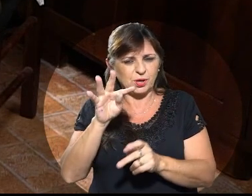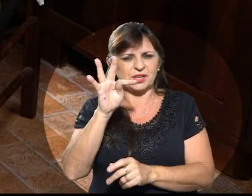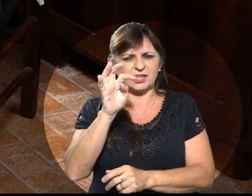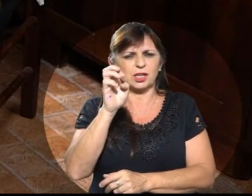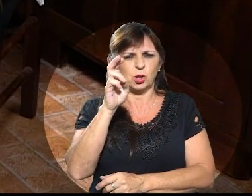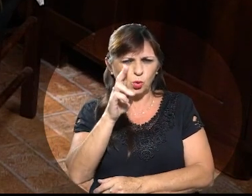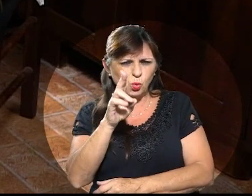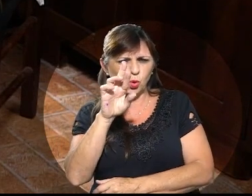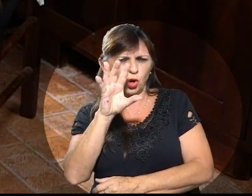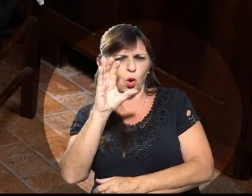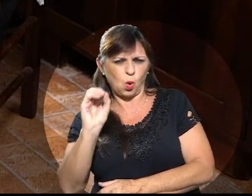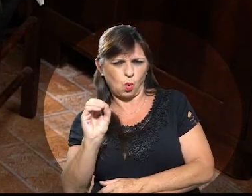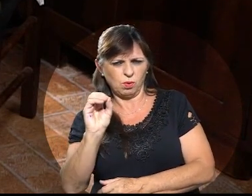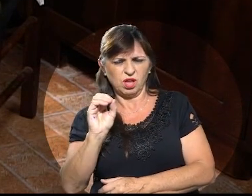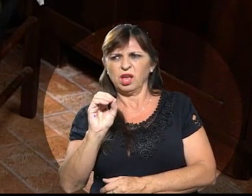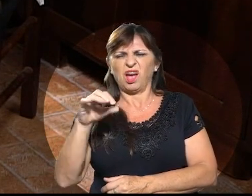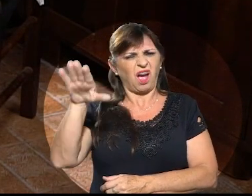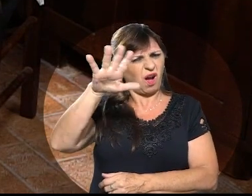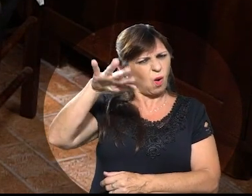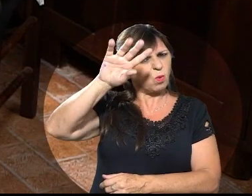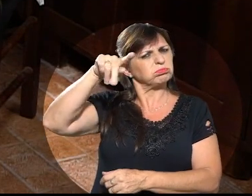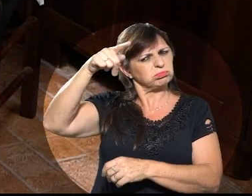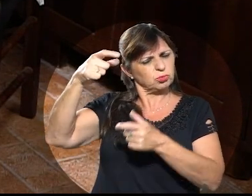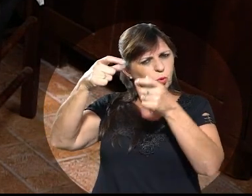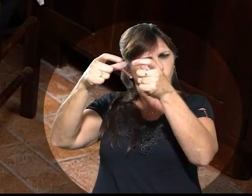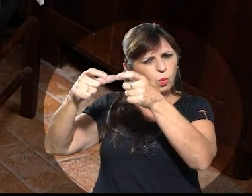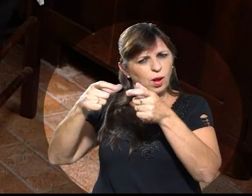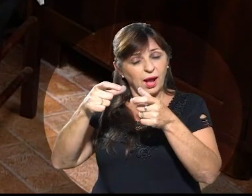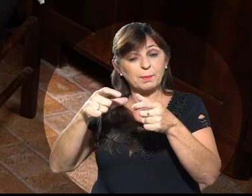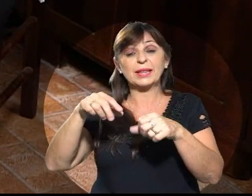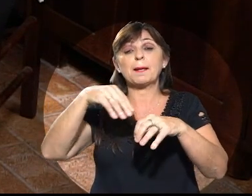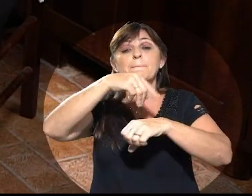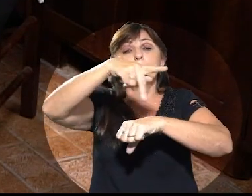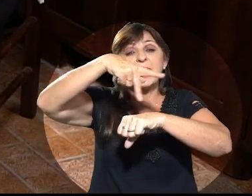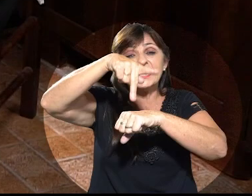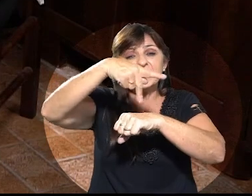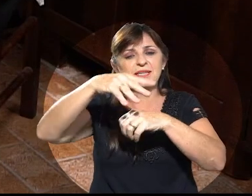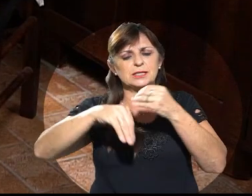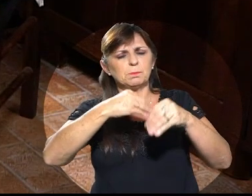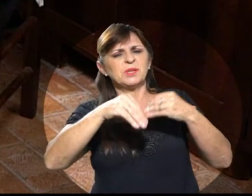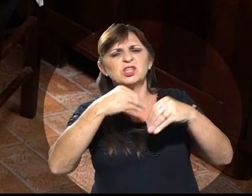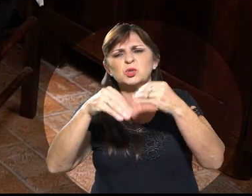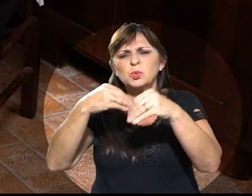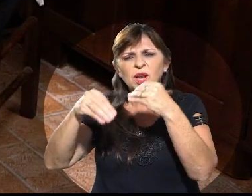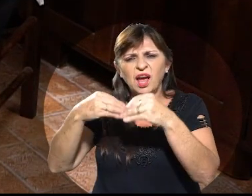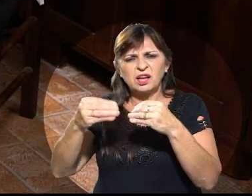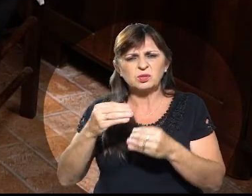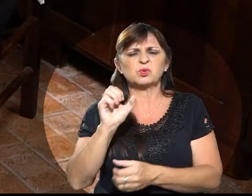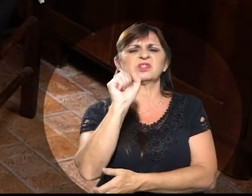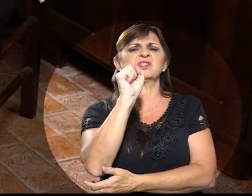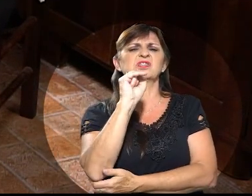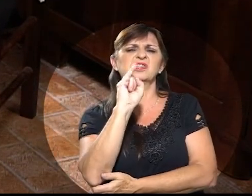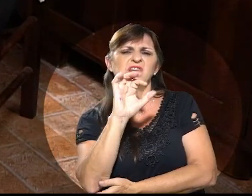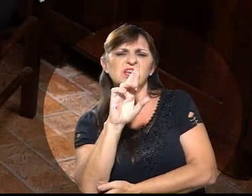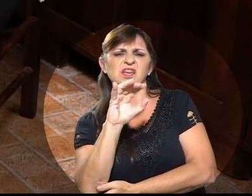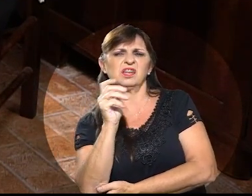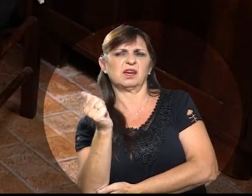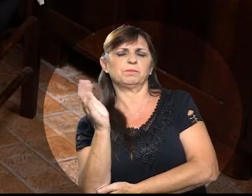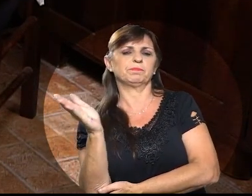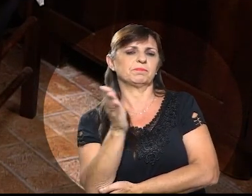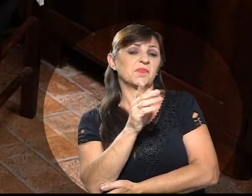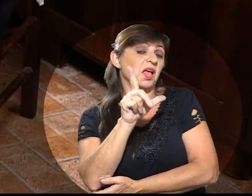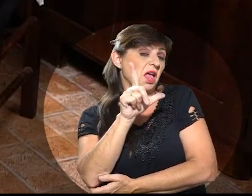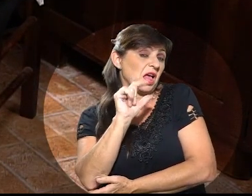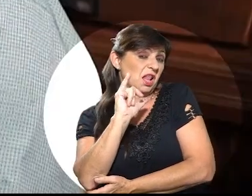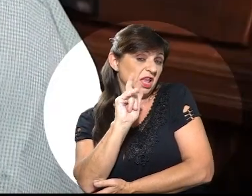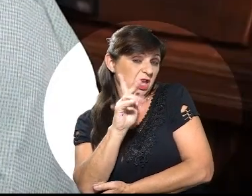entre eles a Síria, o Líbano, a Palestina e tantos outros países. Então, eu gostaria que tu falasse um pouquinho sobre a chegada e o porquê que os imigrantes